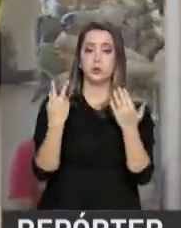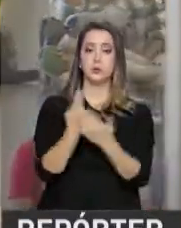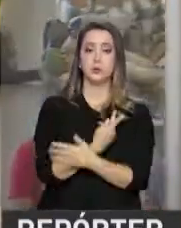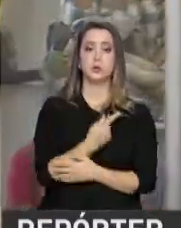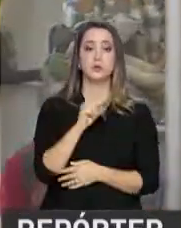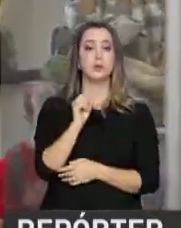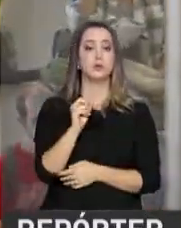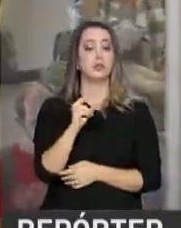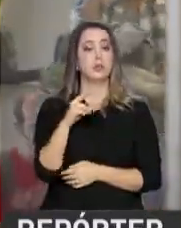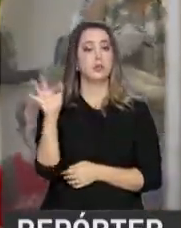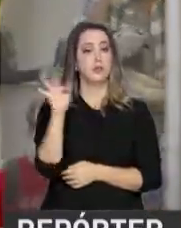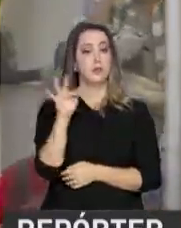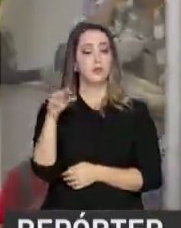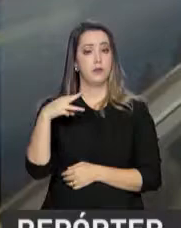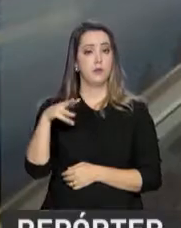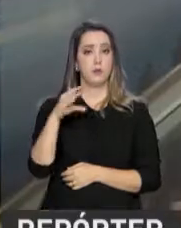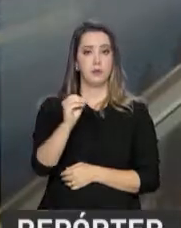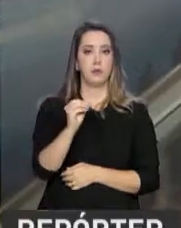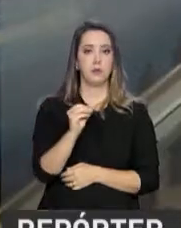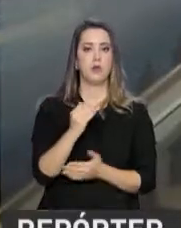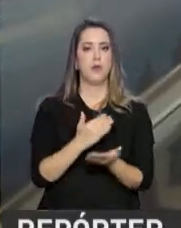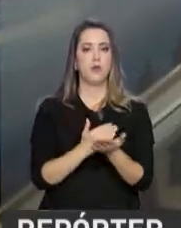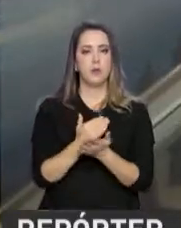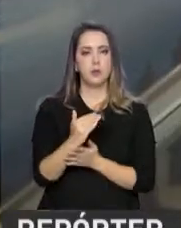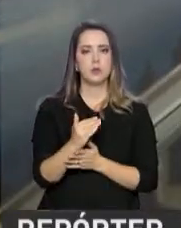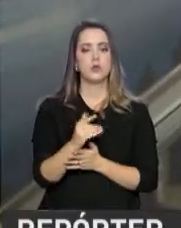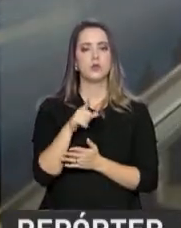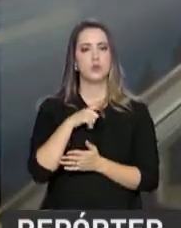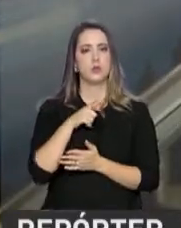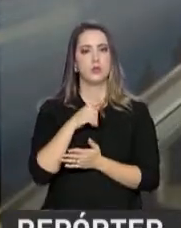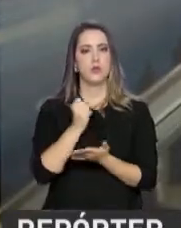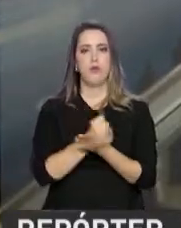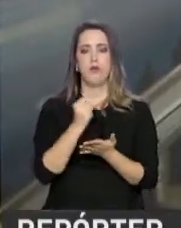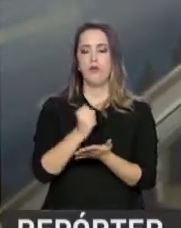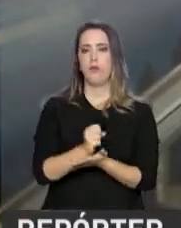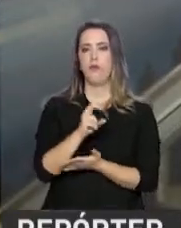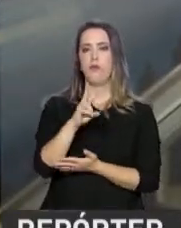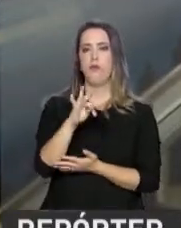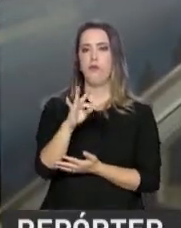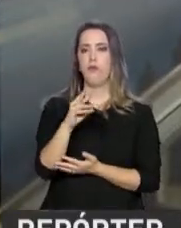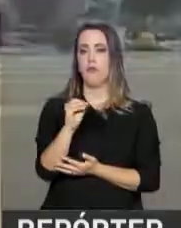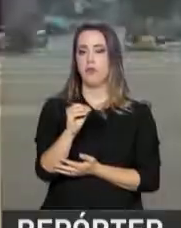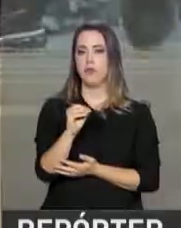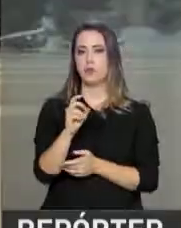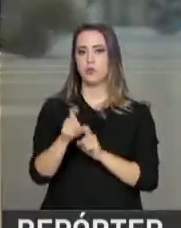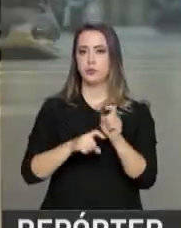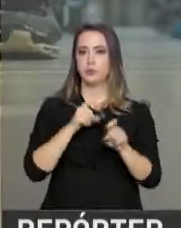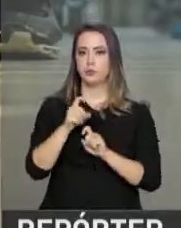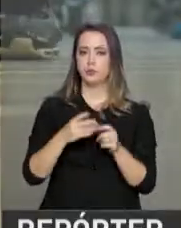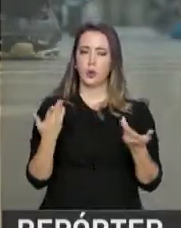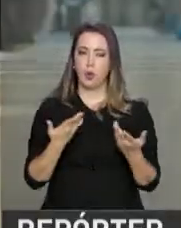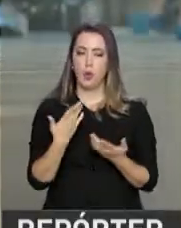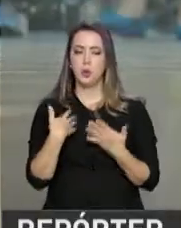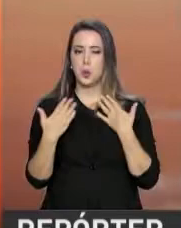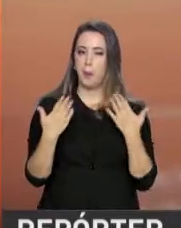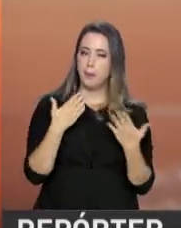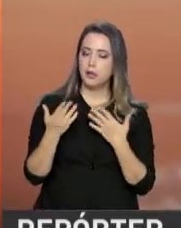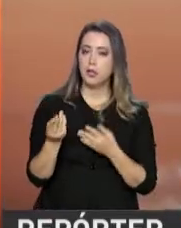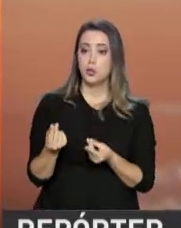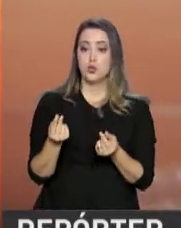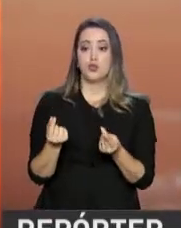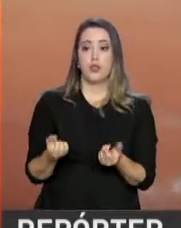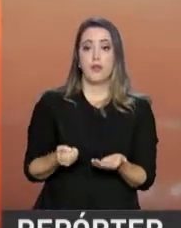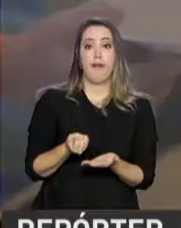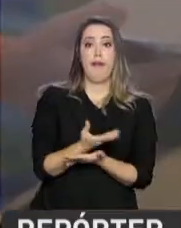e março quando a medida entrou em vigor e com base na média de gastos dos turistas a medida deve injetar na economia